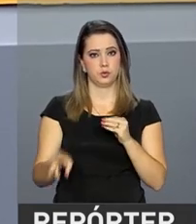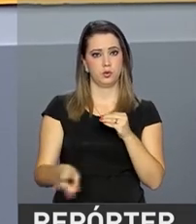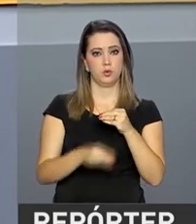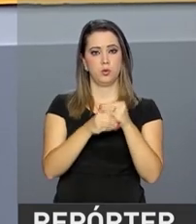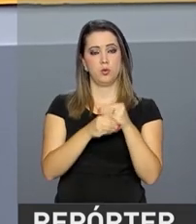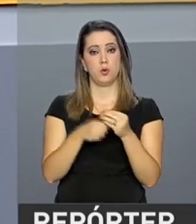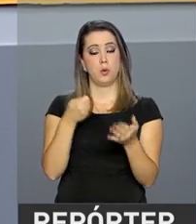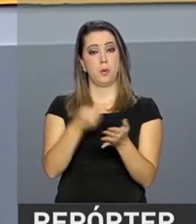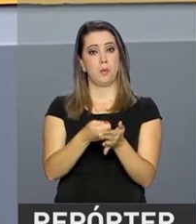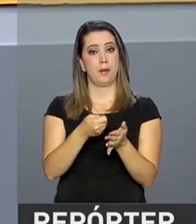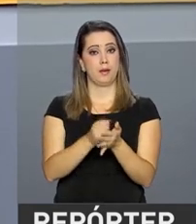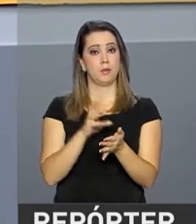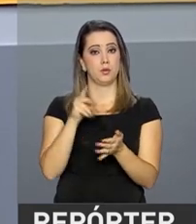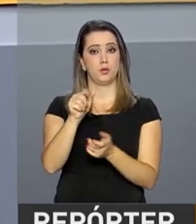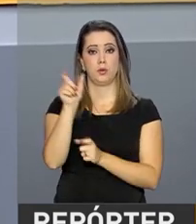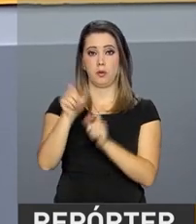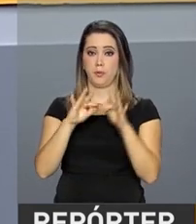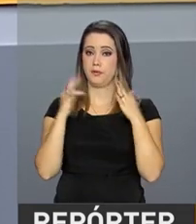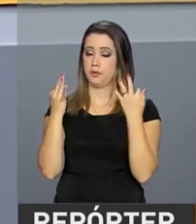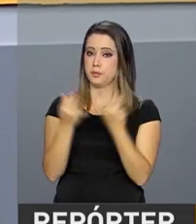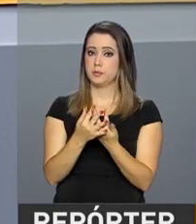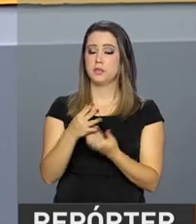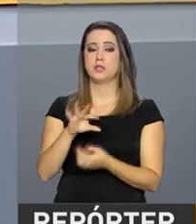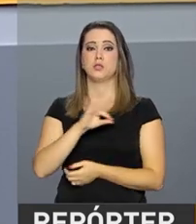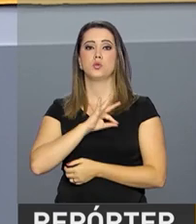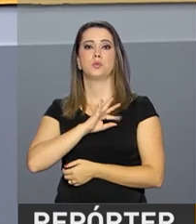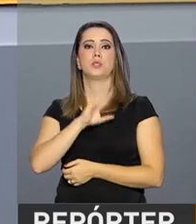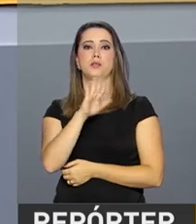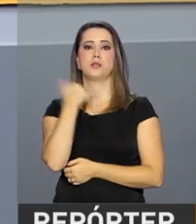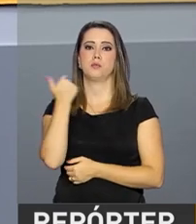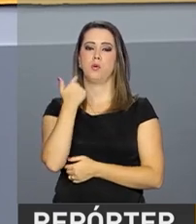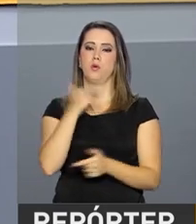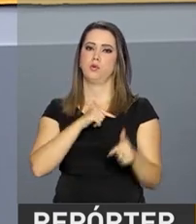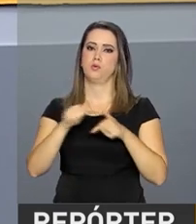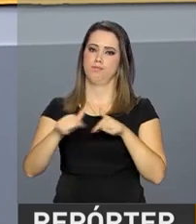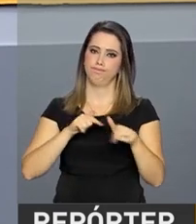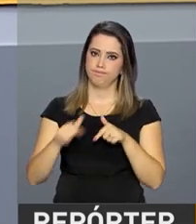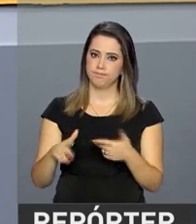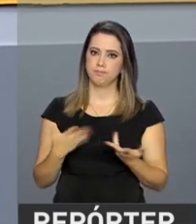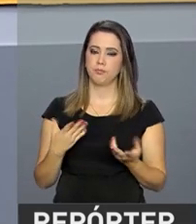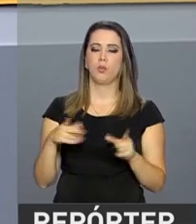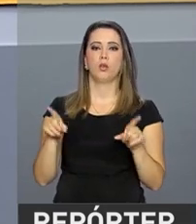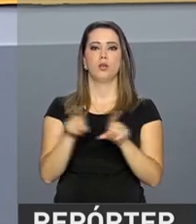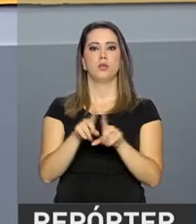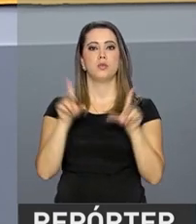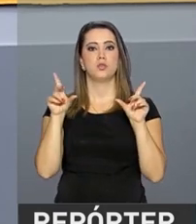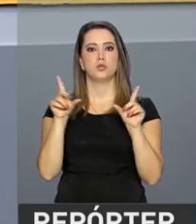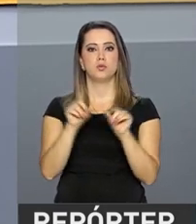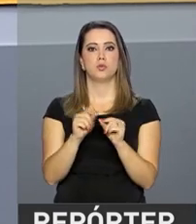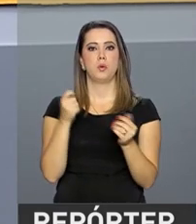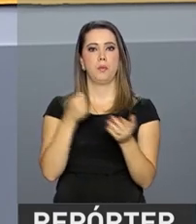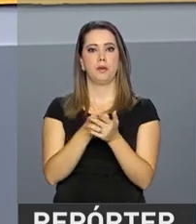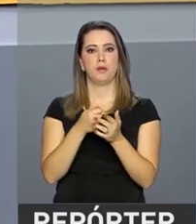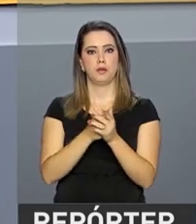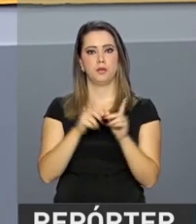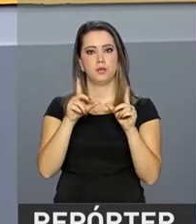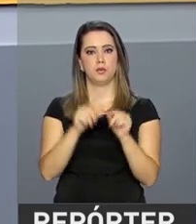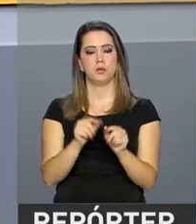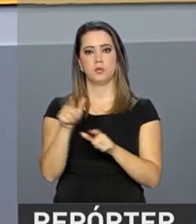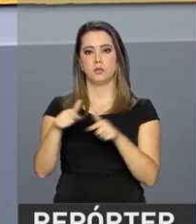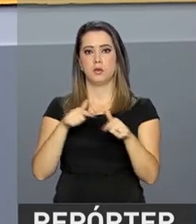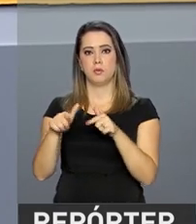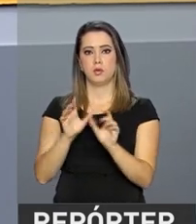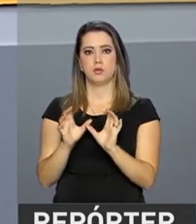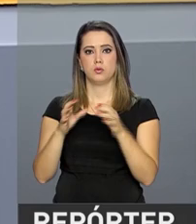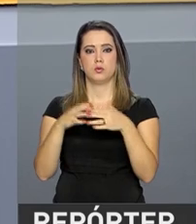pensão integral para famílias de policiais mortos em serviço o novo texto também reduziu o tempo mínimo de contribuição para os trabalhadores